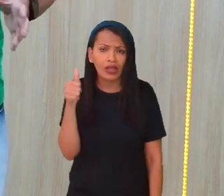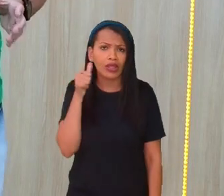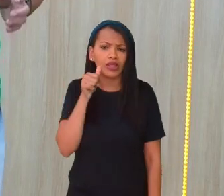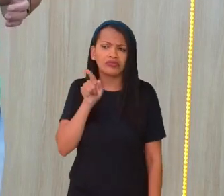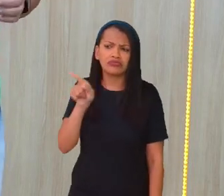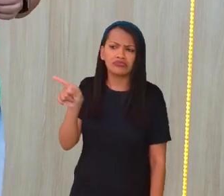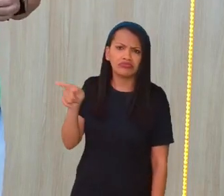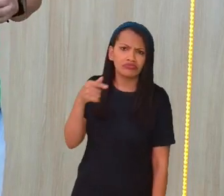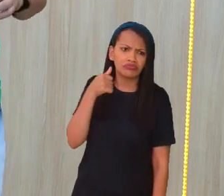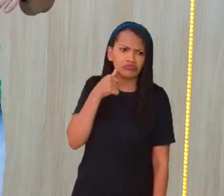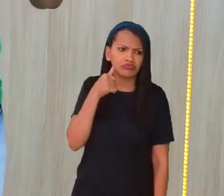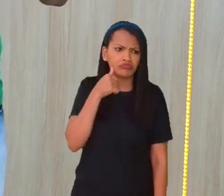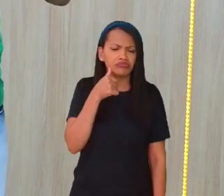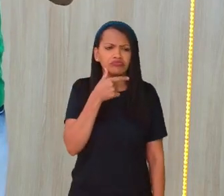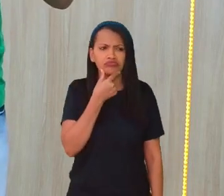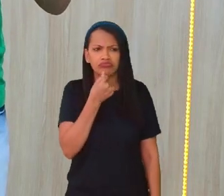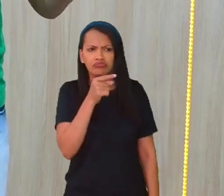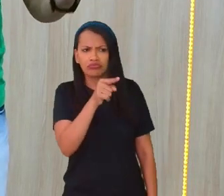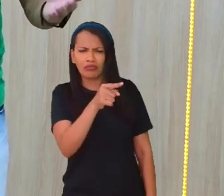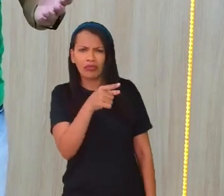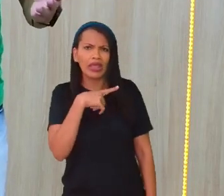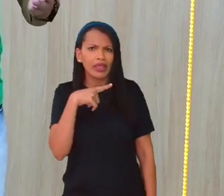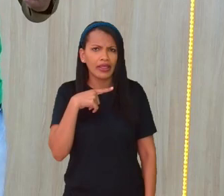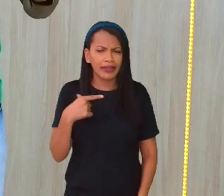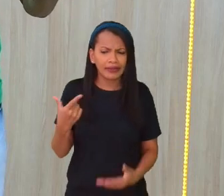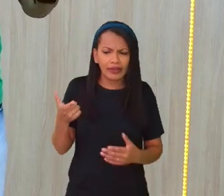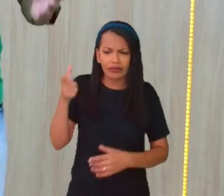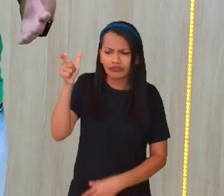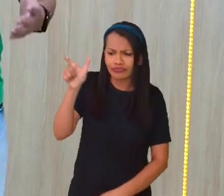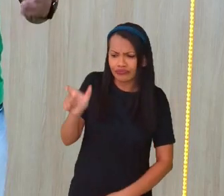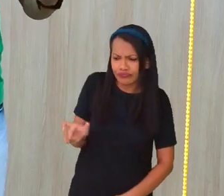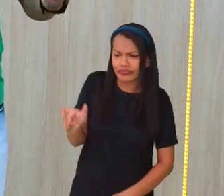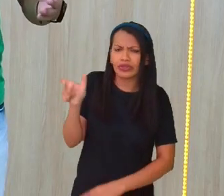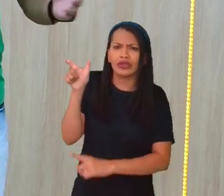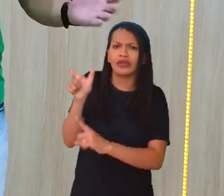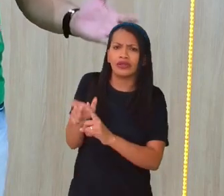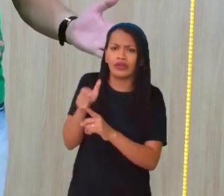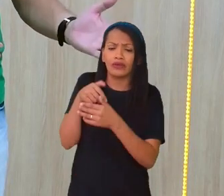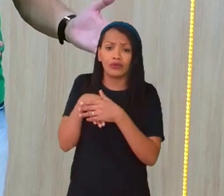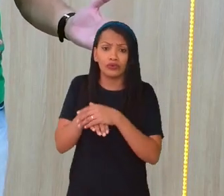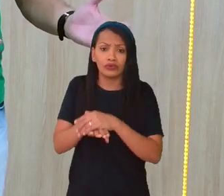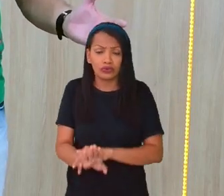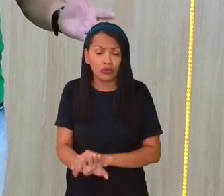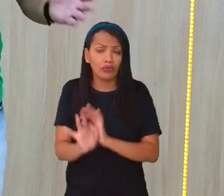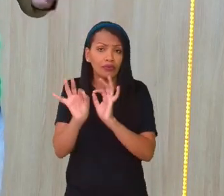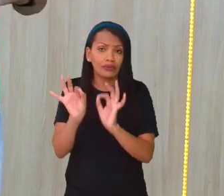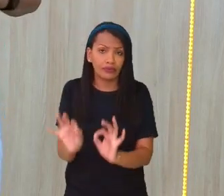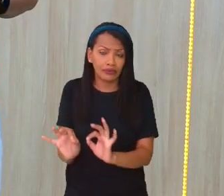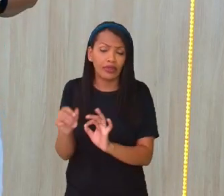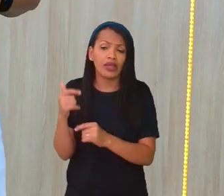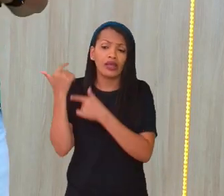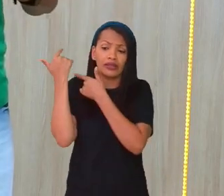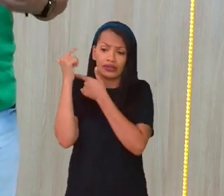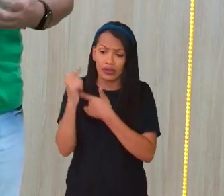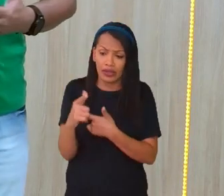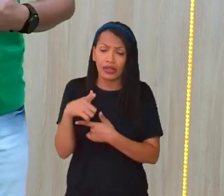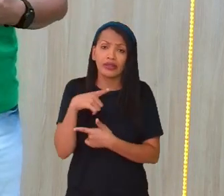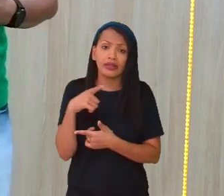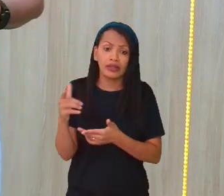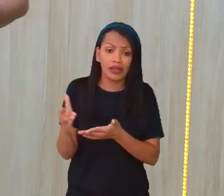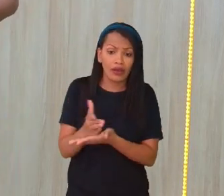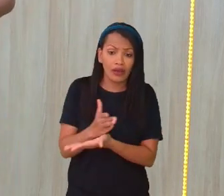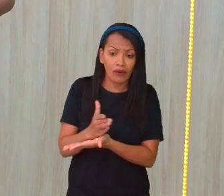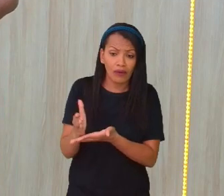ela. Né? Cada um tem sua forma, né? Sua educação, seu costume, sua tradição. A gente vai ter algumas